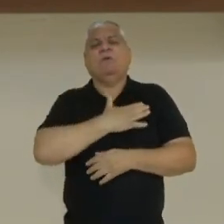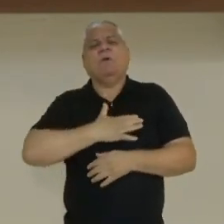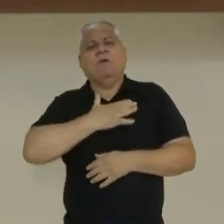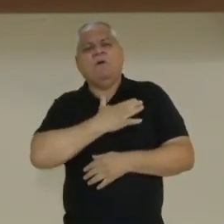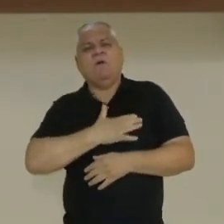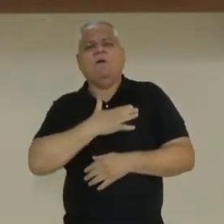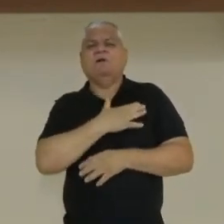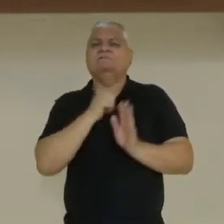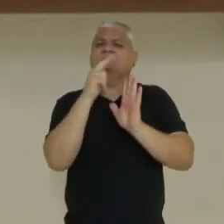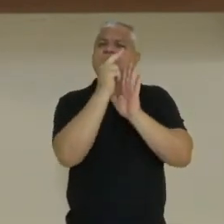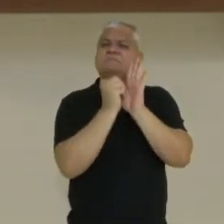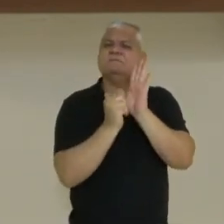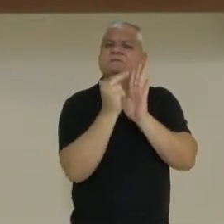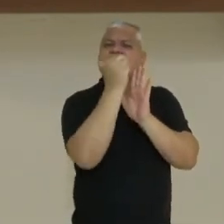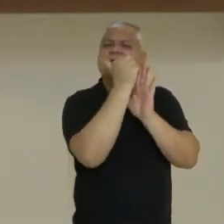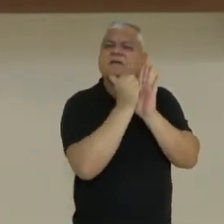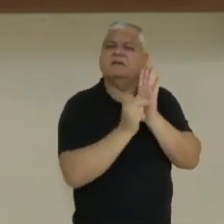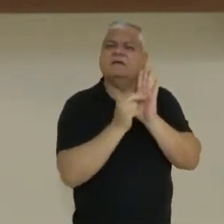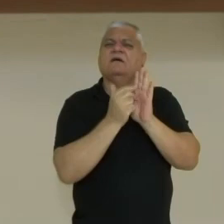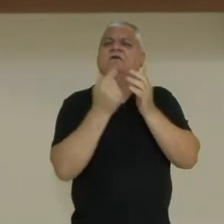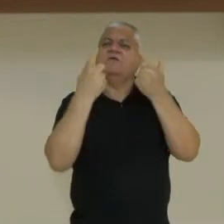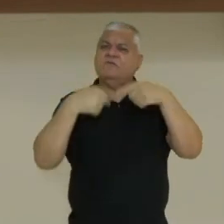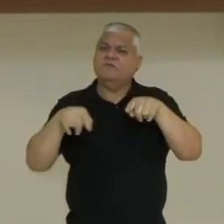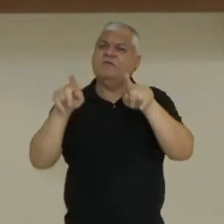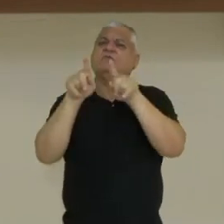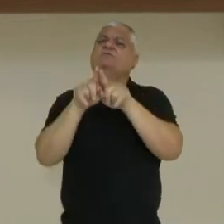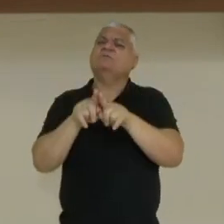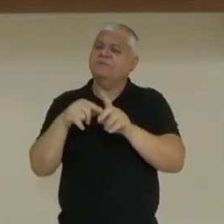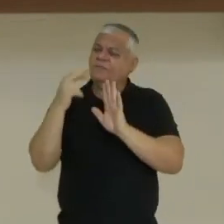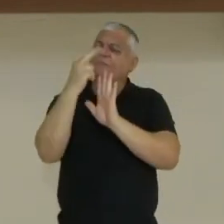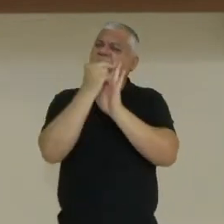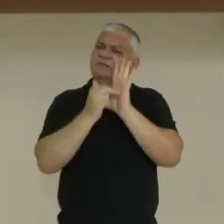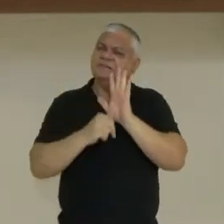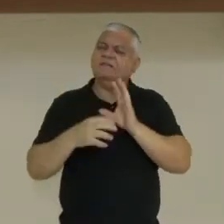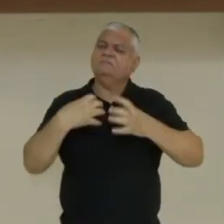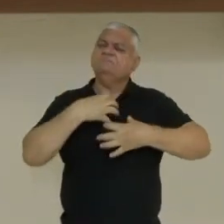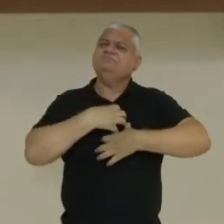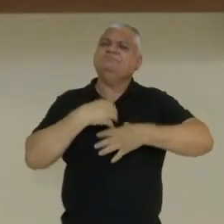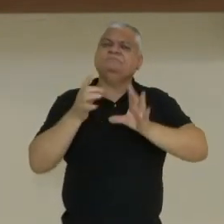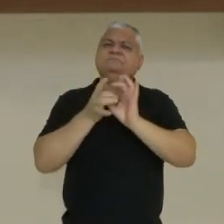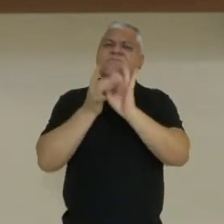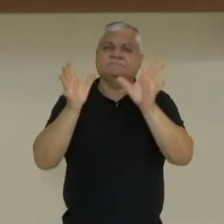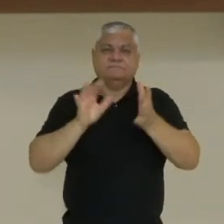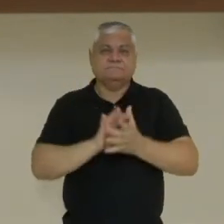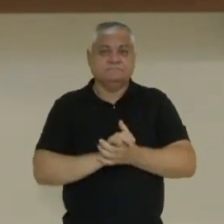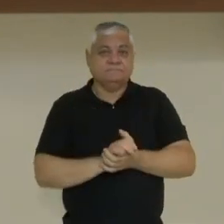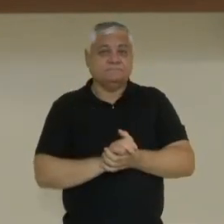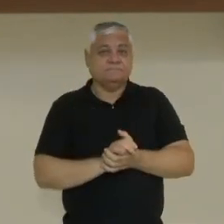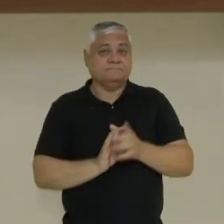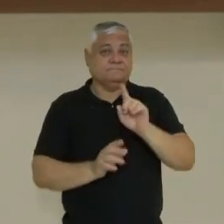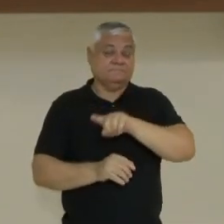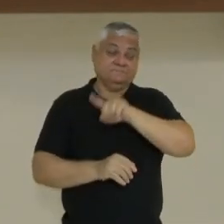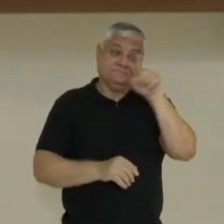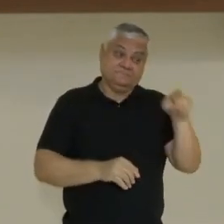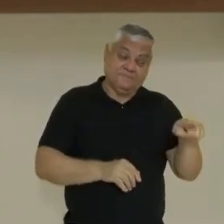de pintar e que agora voltou a pintar, que pintar é uma libertação. Na